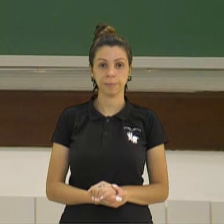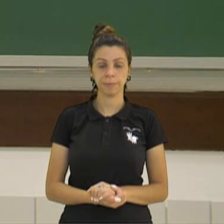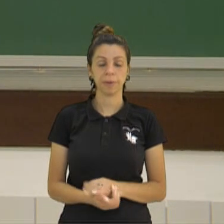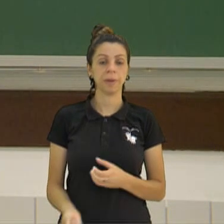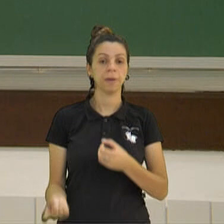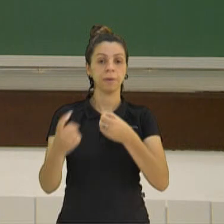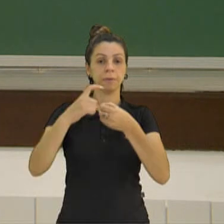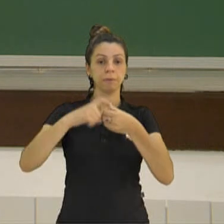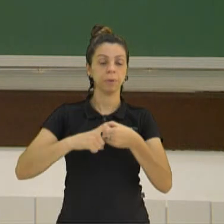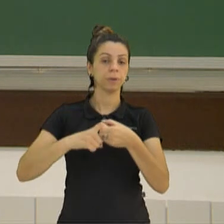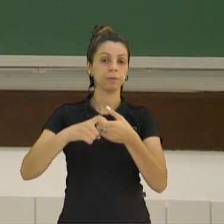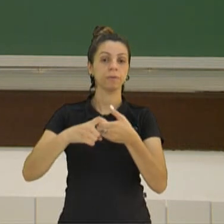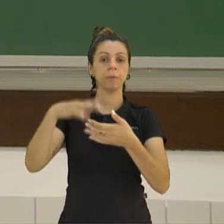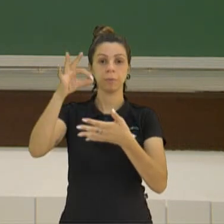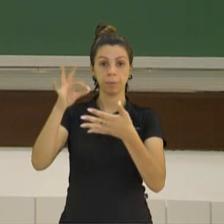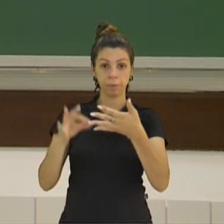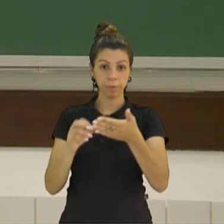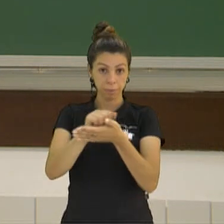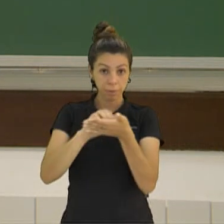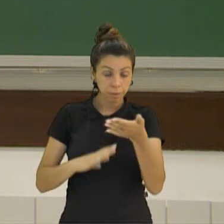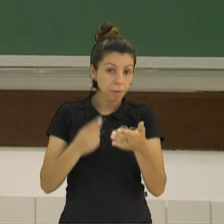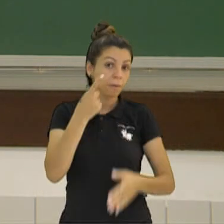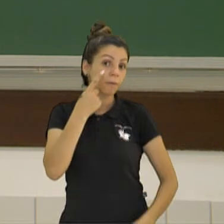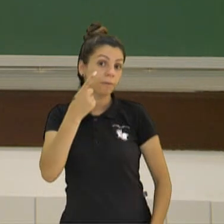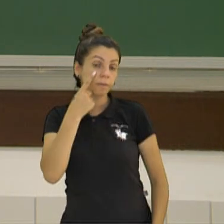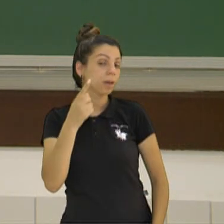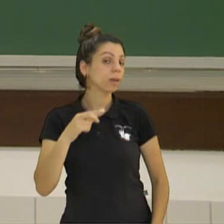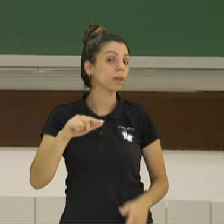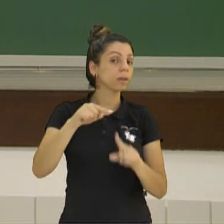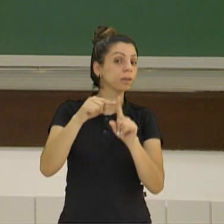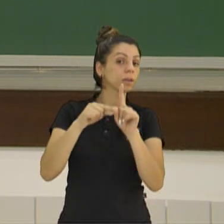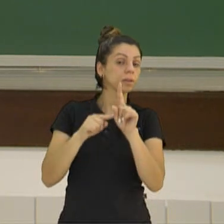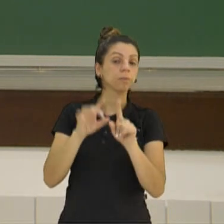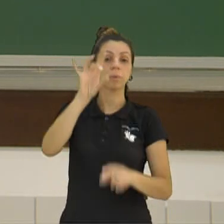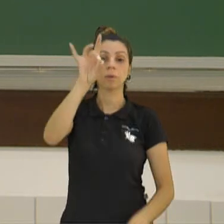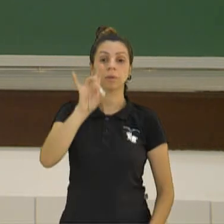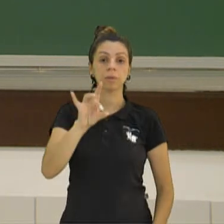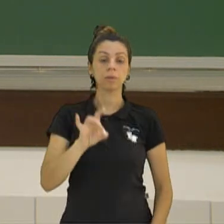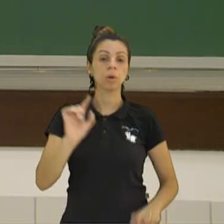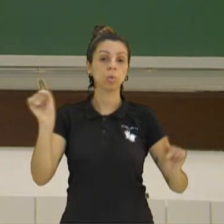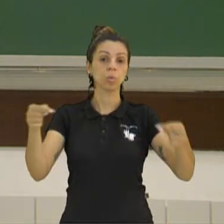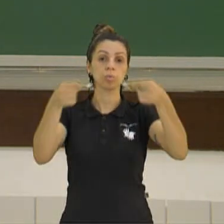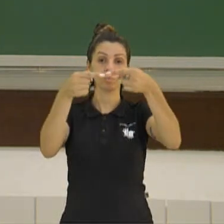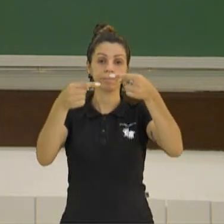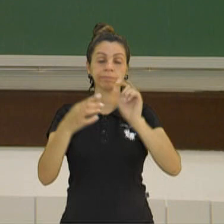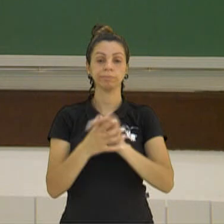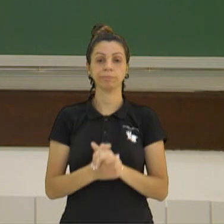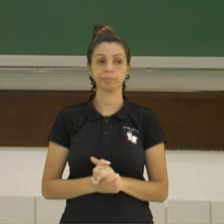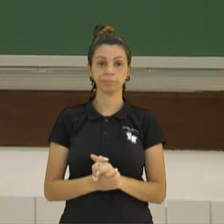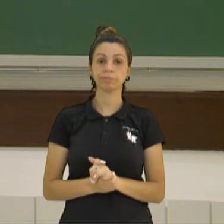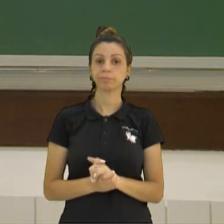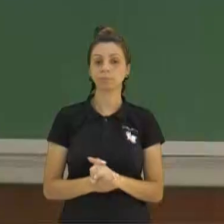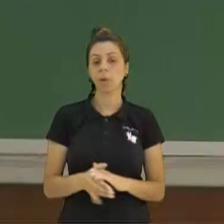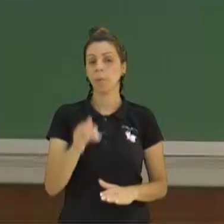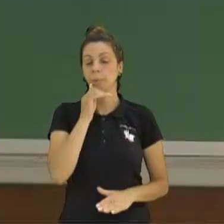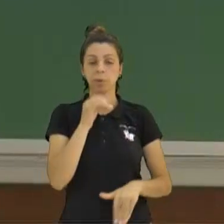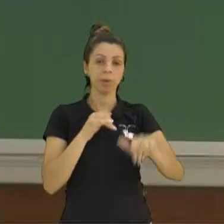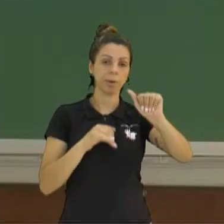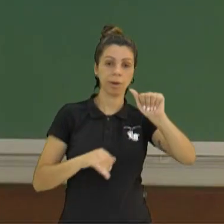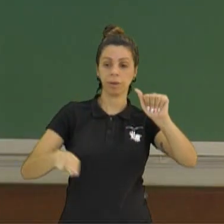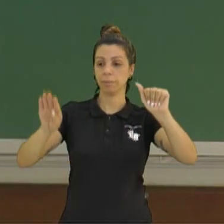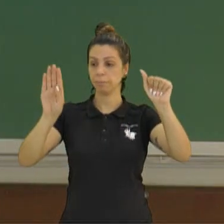Vamos lá, pessoal, vamos corrigir o exercício verificando que tipo de grandeza a gente tem em cada caso, tá bom? Se A e B são